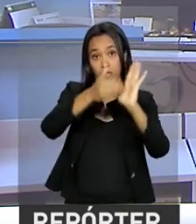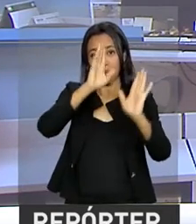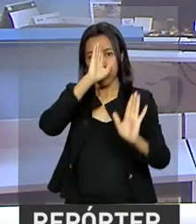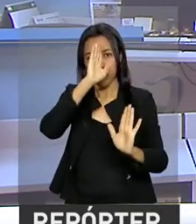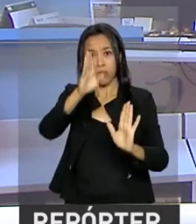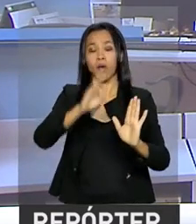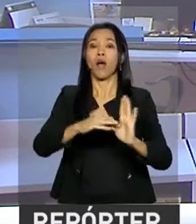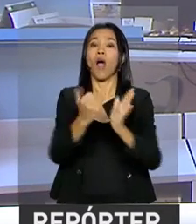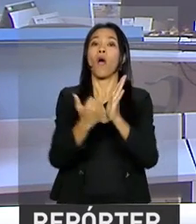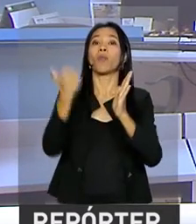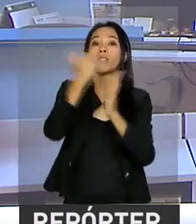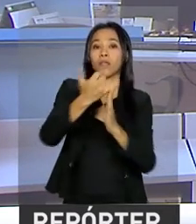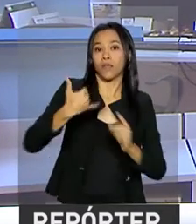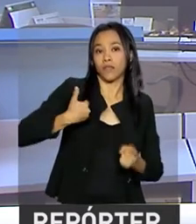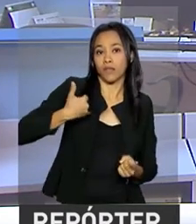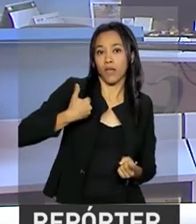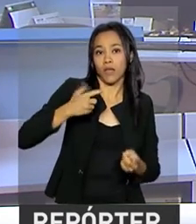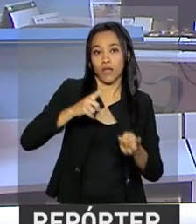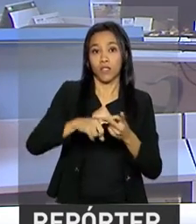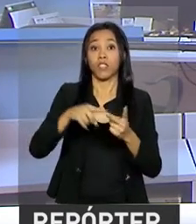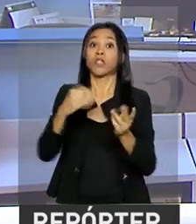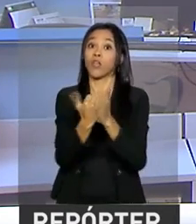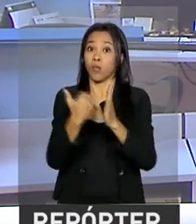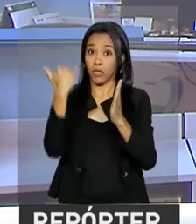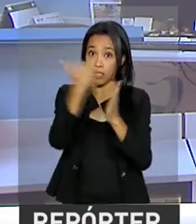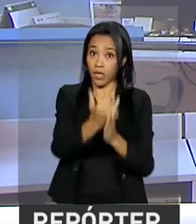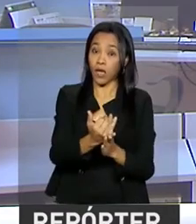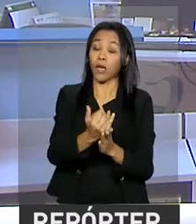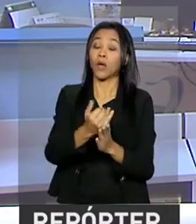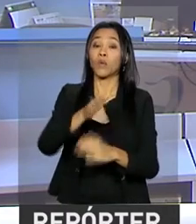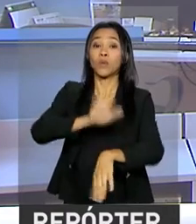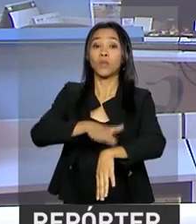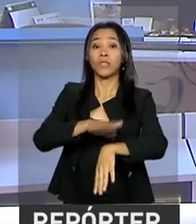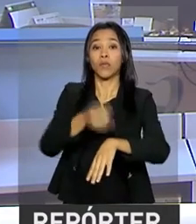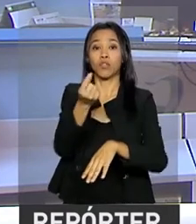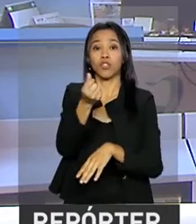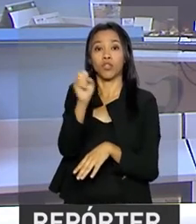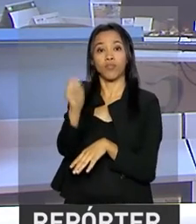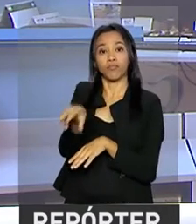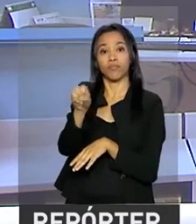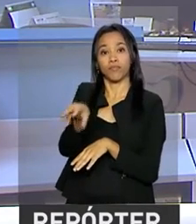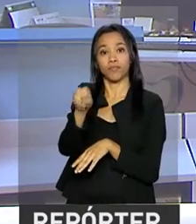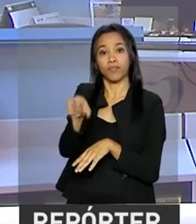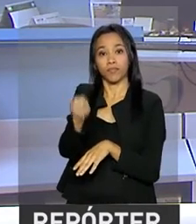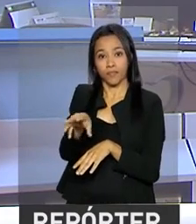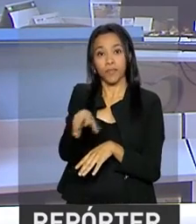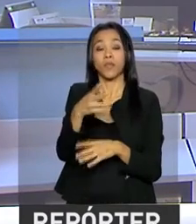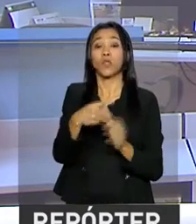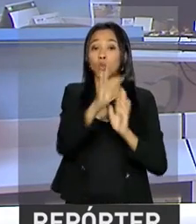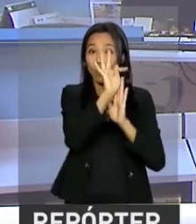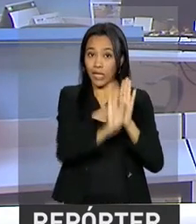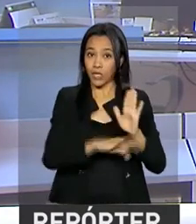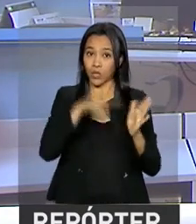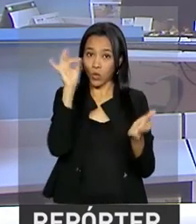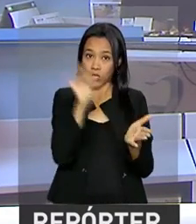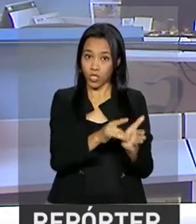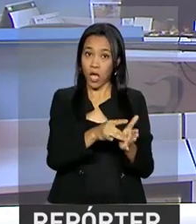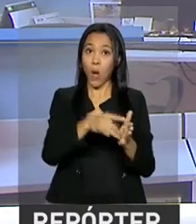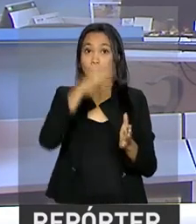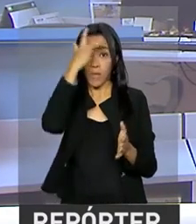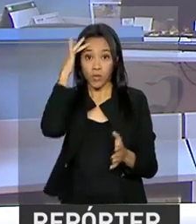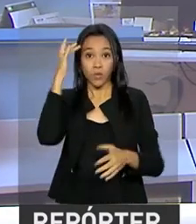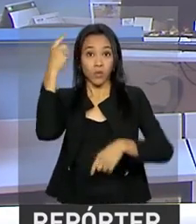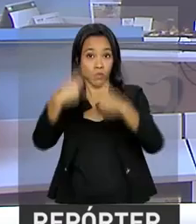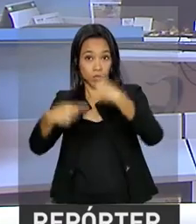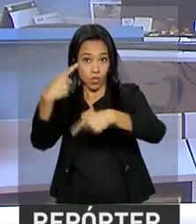da idade mínima e do tempo de contribuição para a aposentadoria. Pelo texto original, políticos e